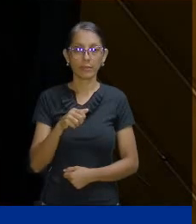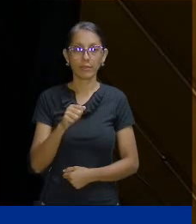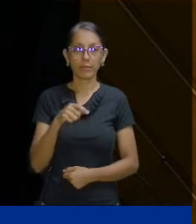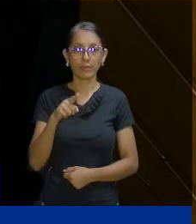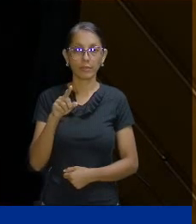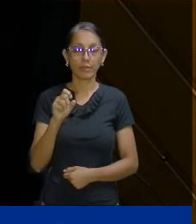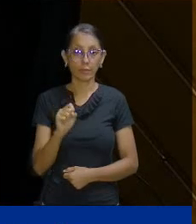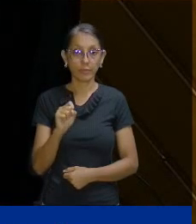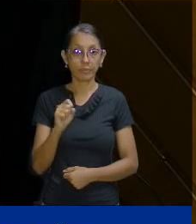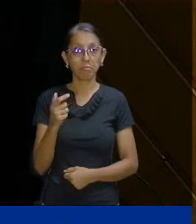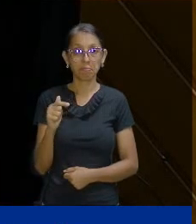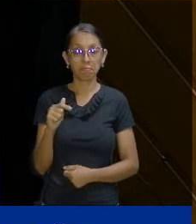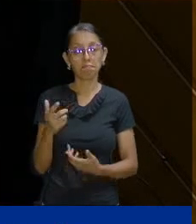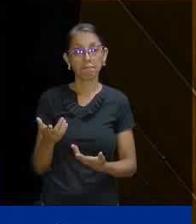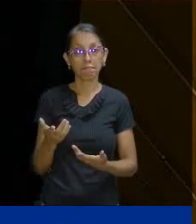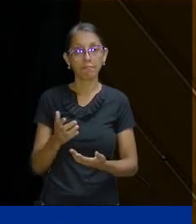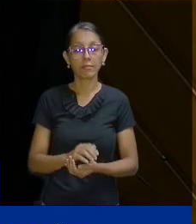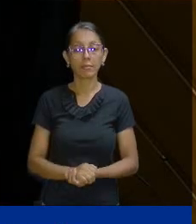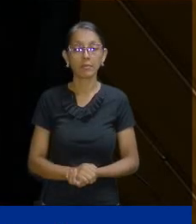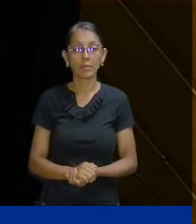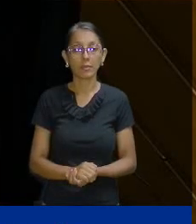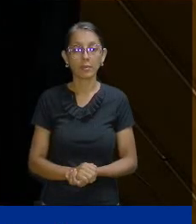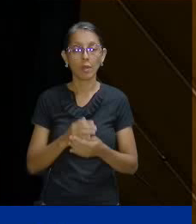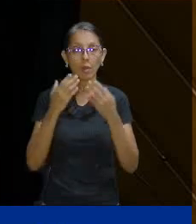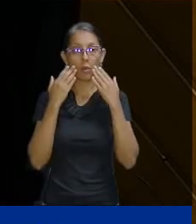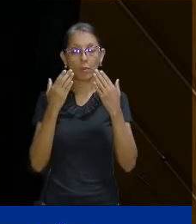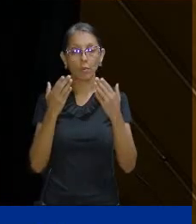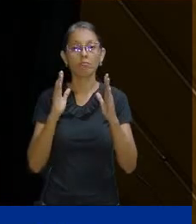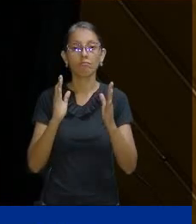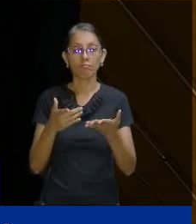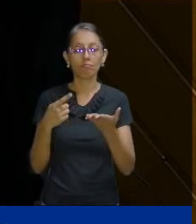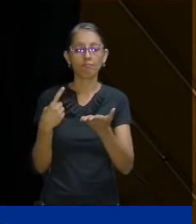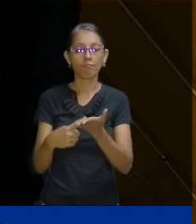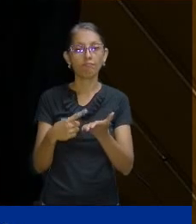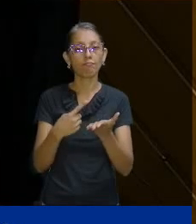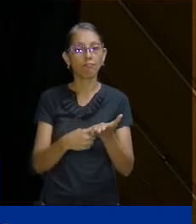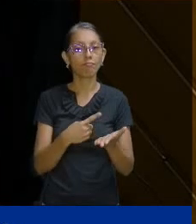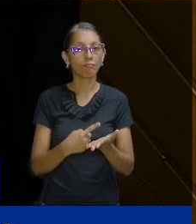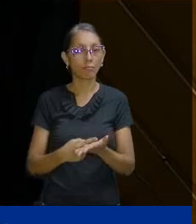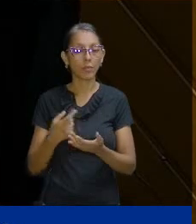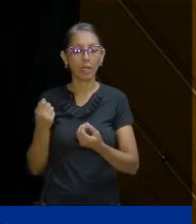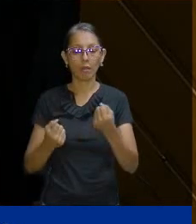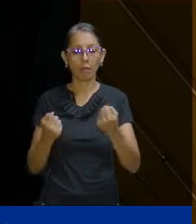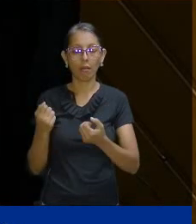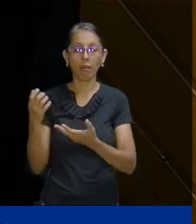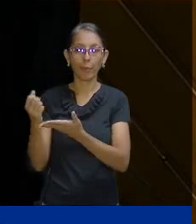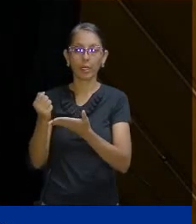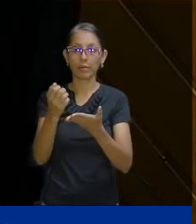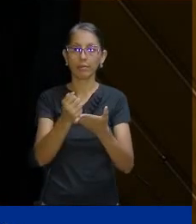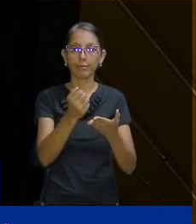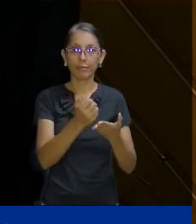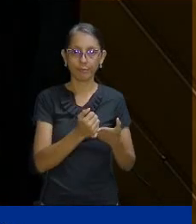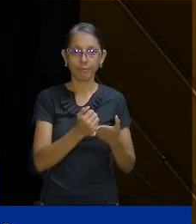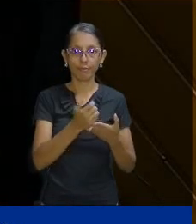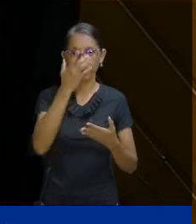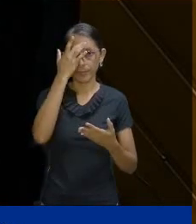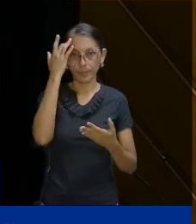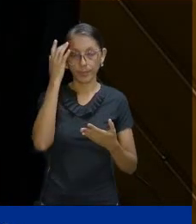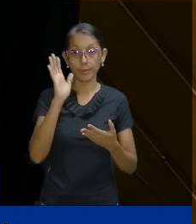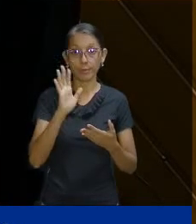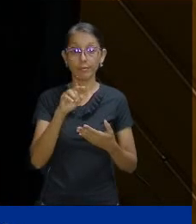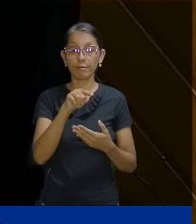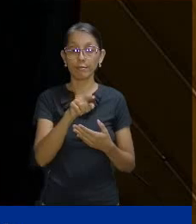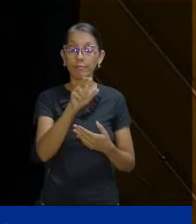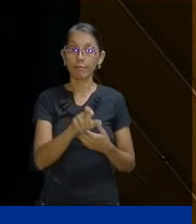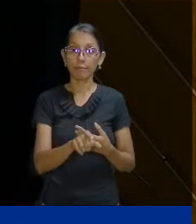nos autos. Embora as evidências indiquem um esquema de transporte irregular liderado por Júlio César,